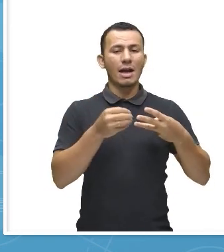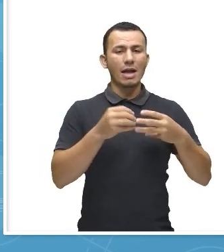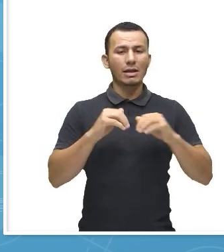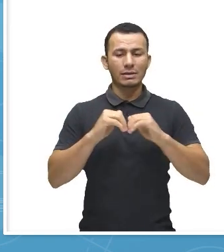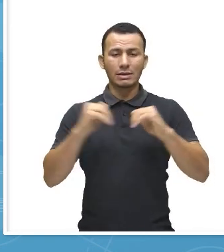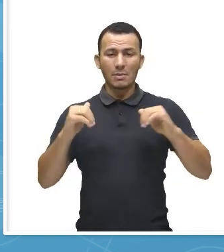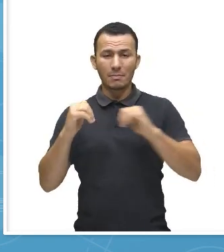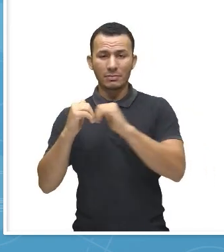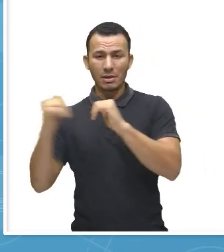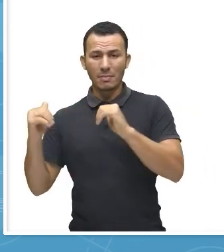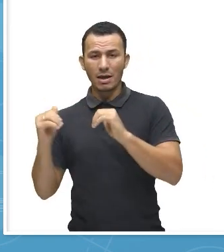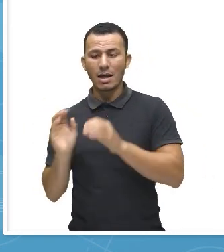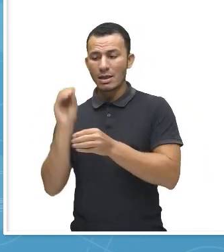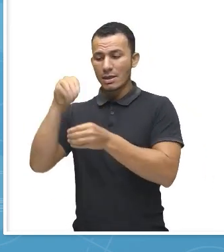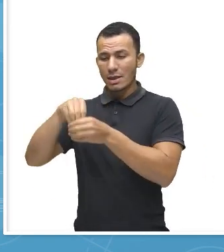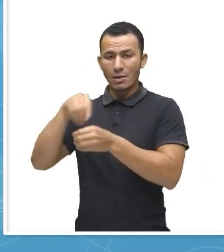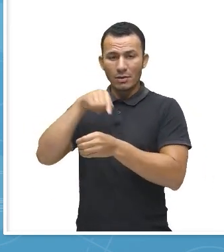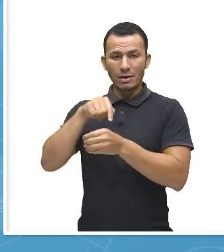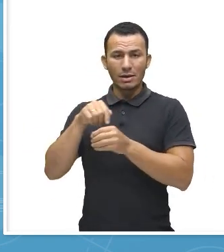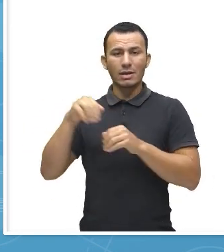temos que elas são